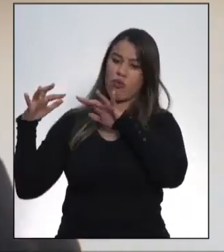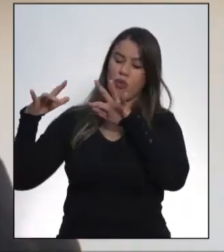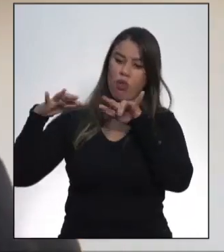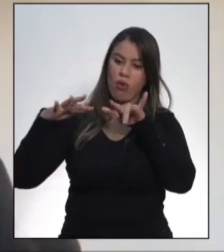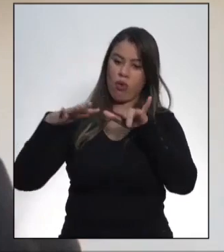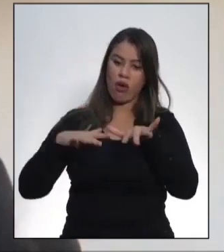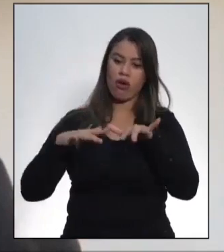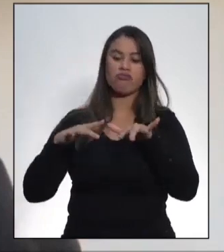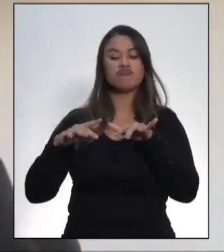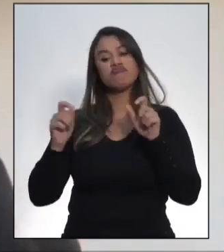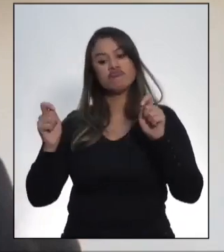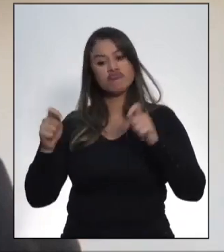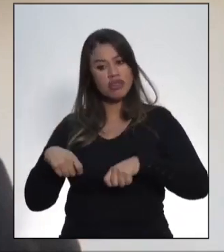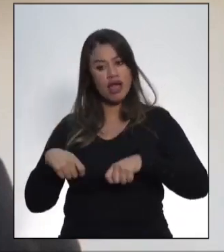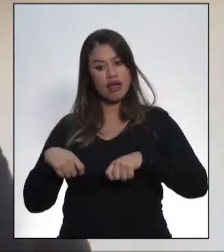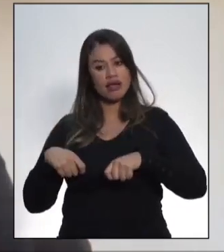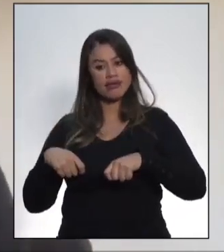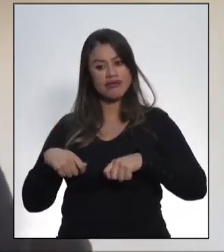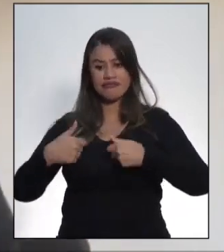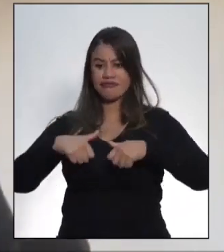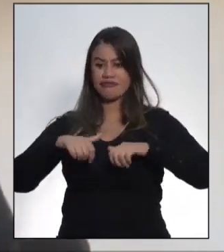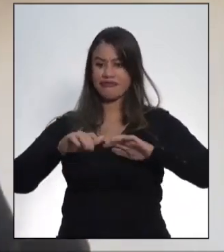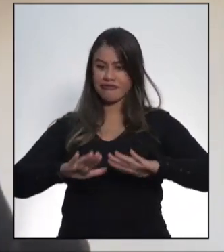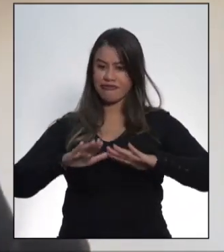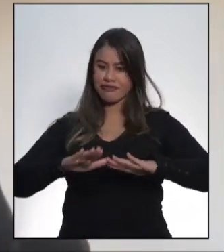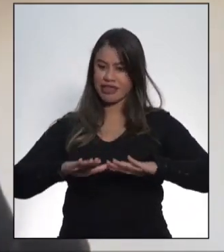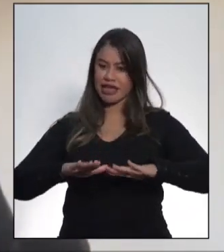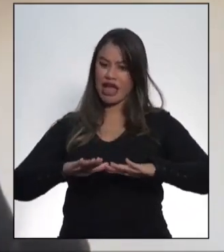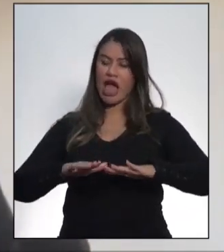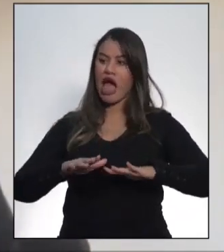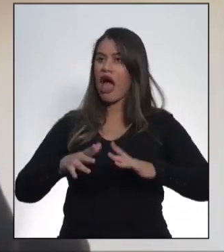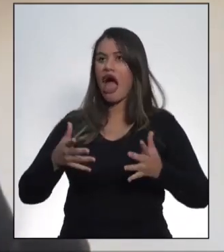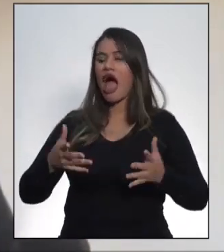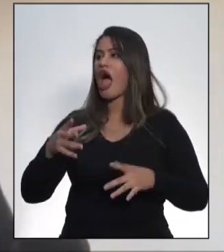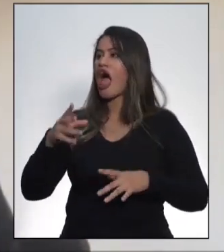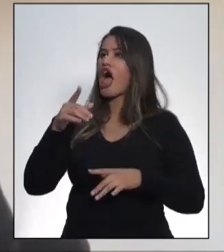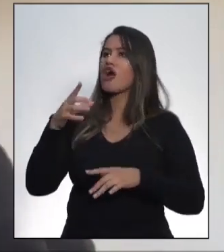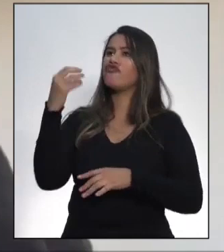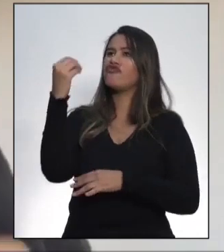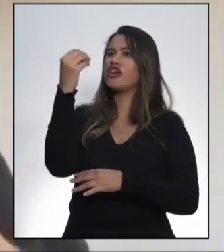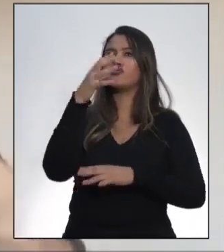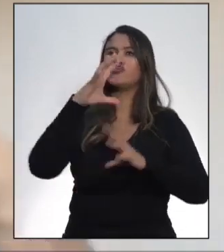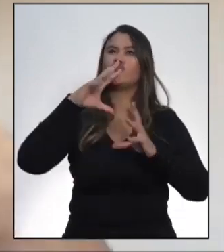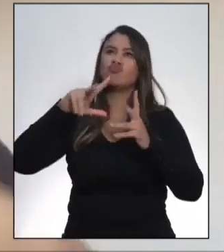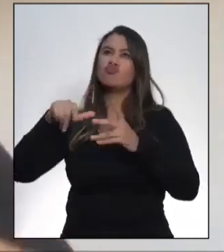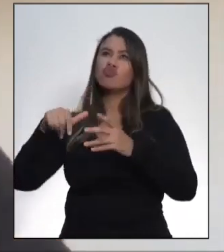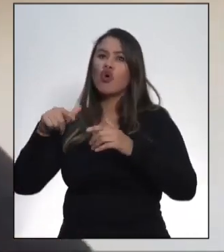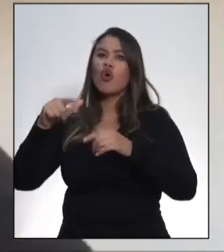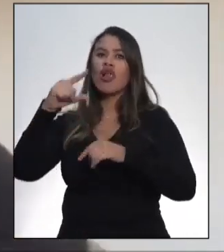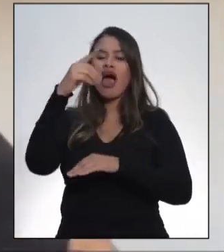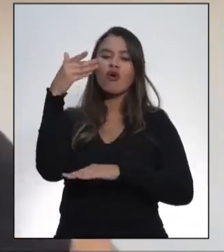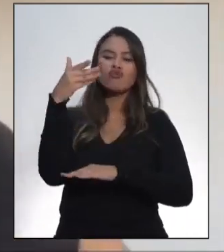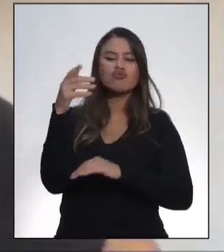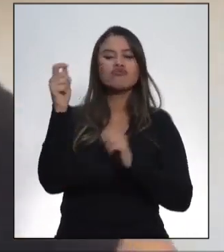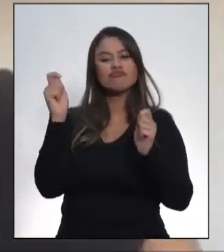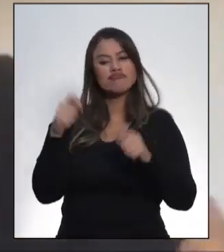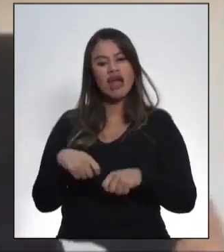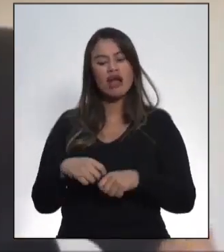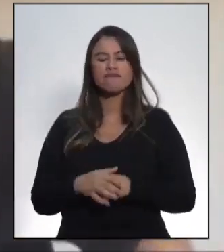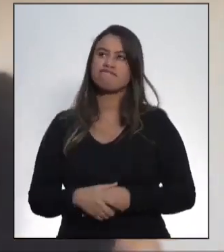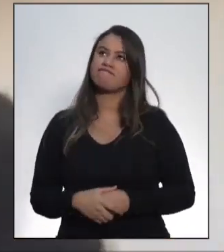viajantes que estão conhecendo o mundo e estão viajando pelo mundo? É um tipo de alimento